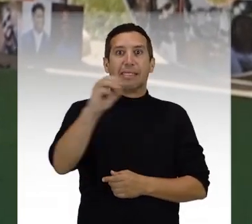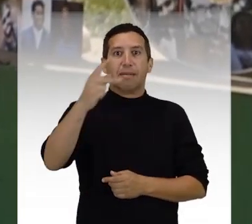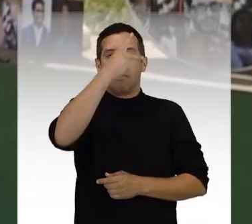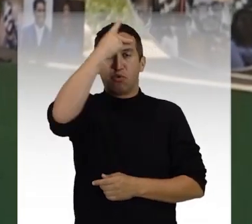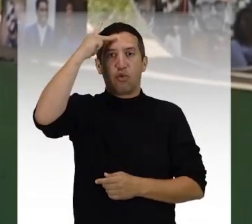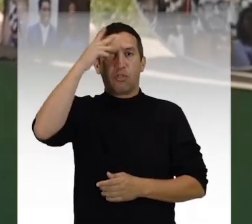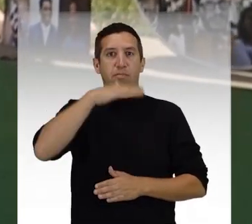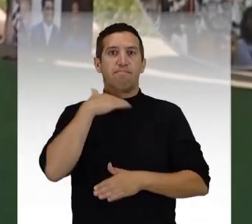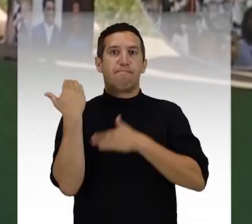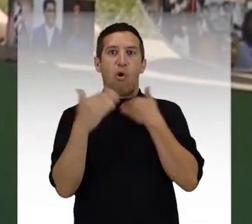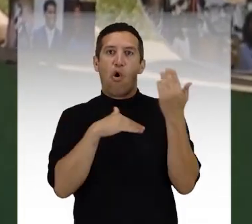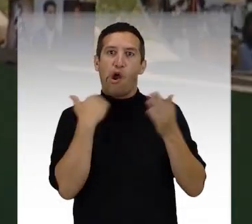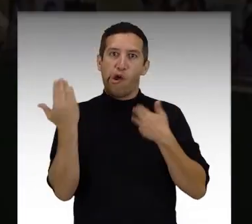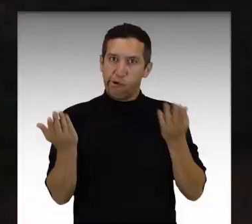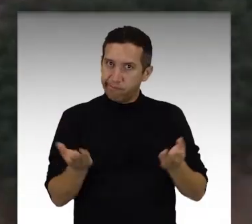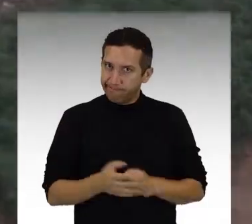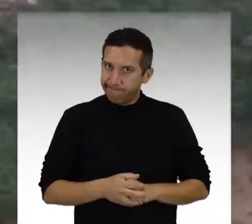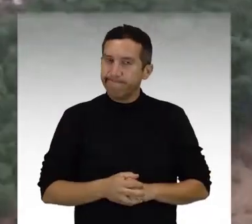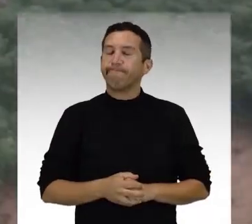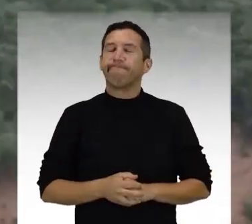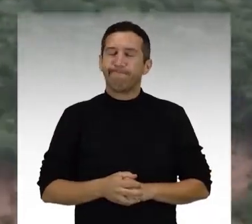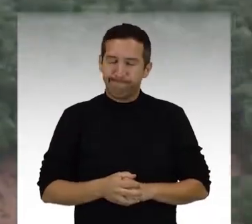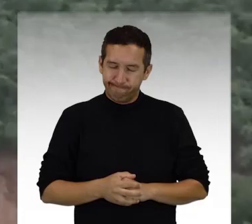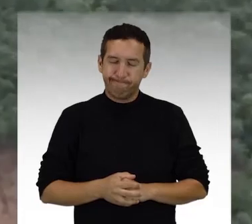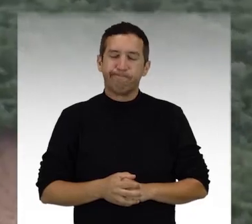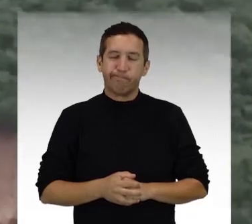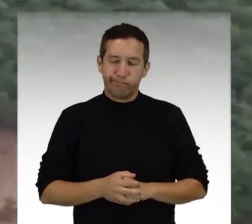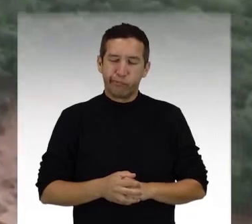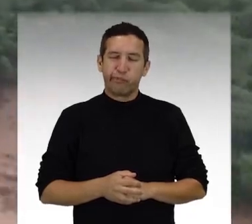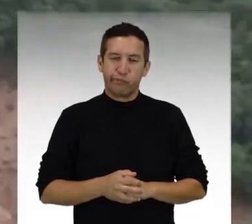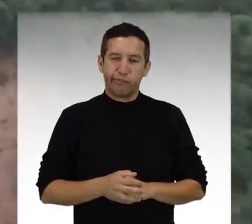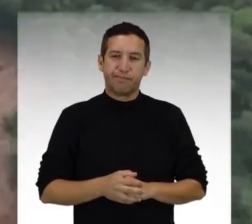quase 300 pessoas.